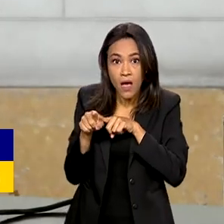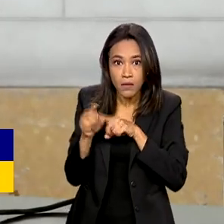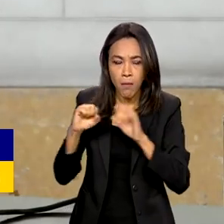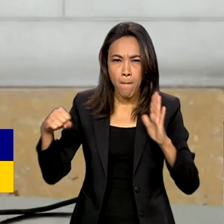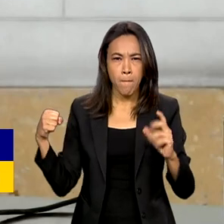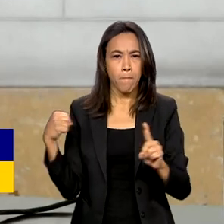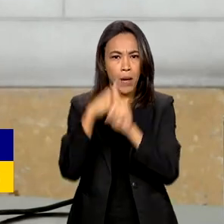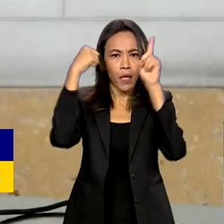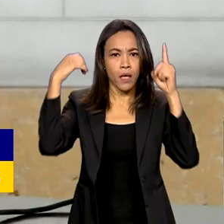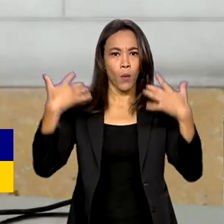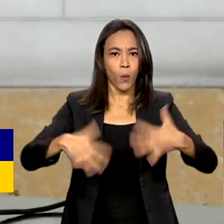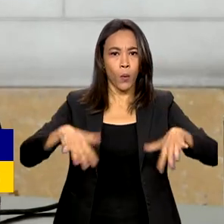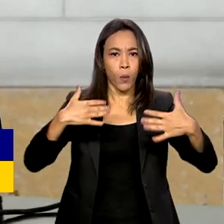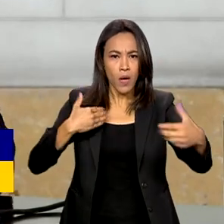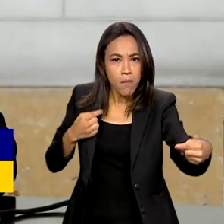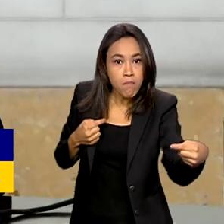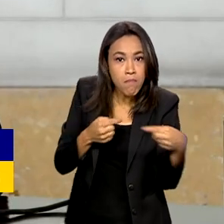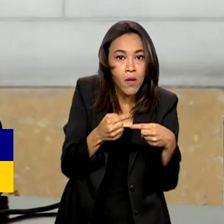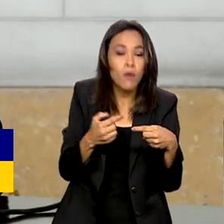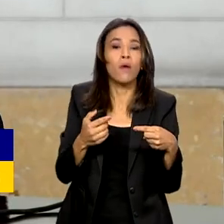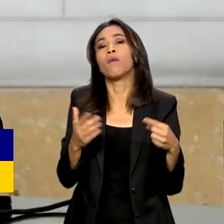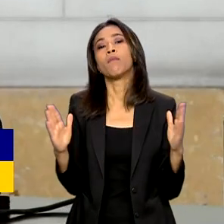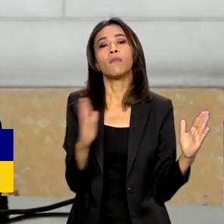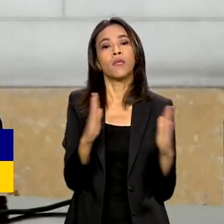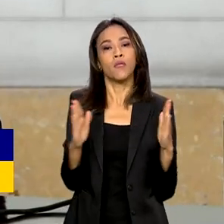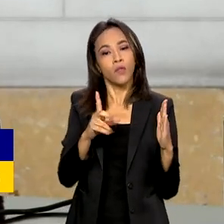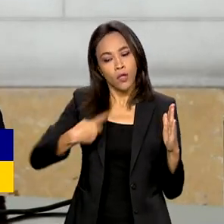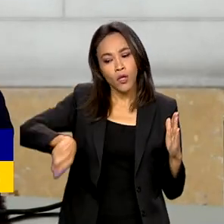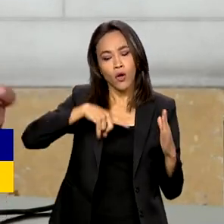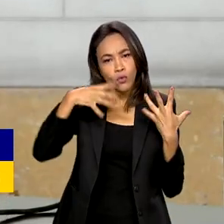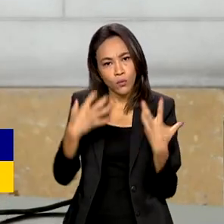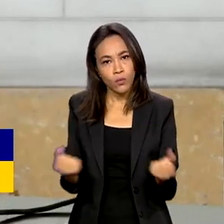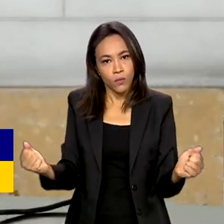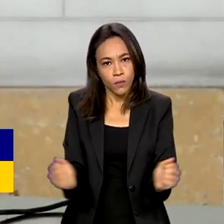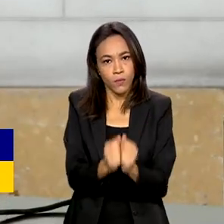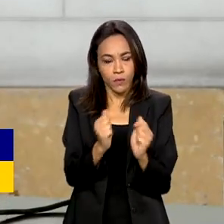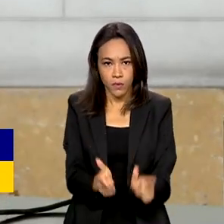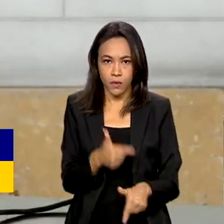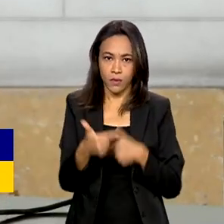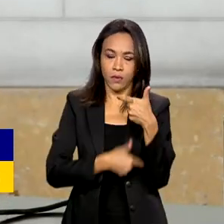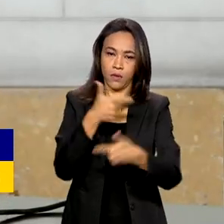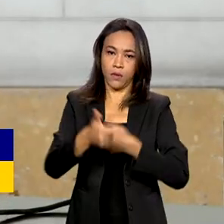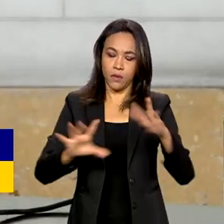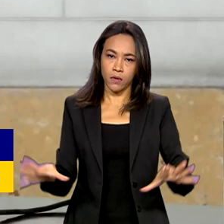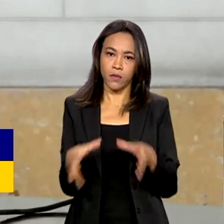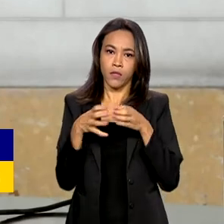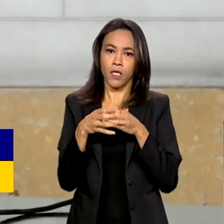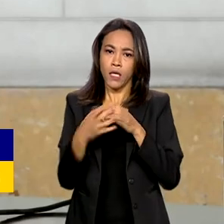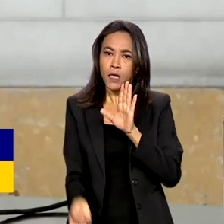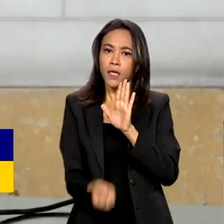impactar mais e no curto prazo se nós trabalharmos juntos, em equipe, e